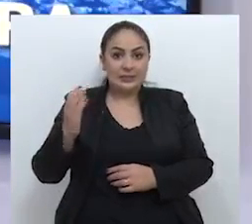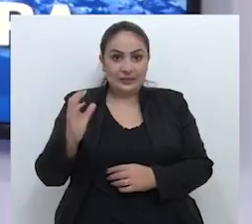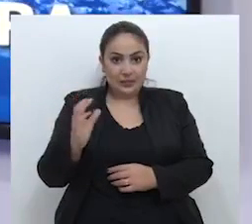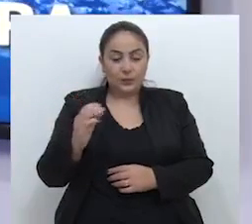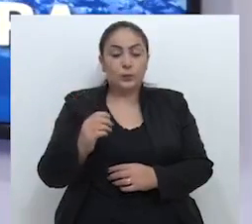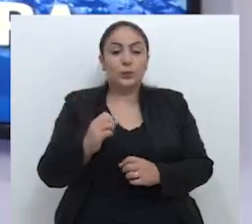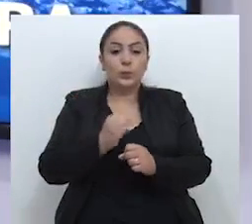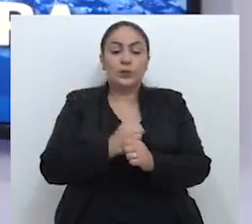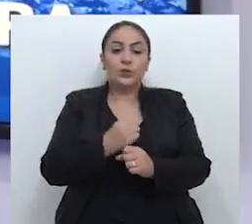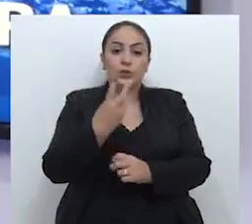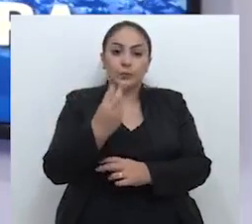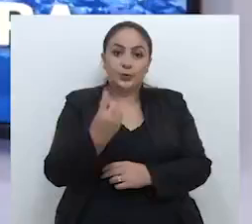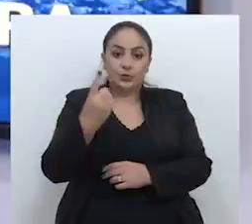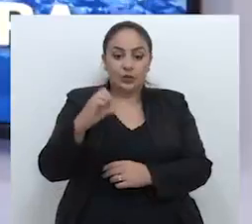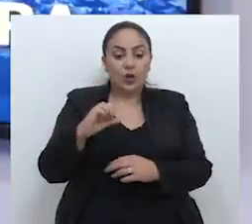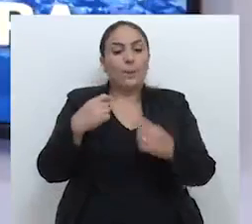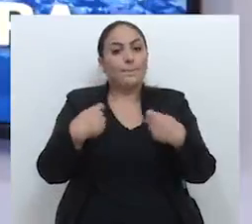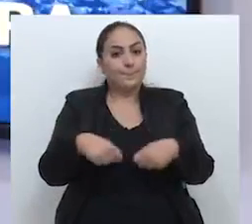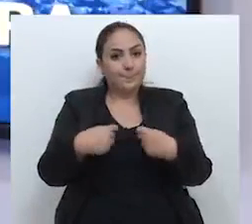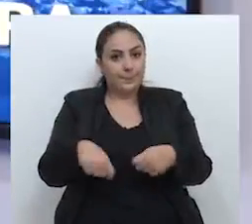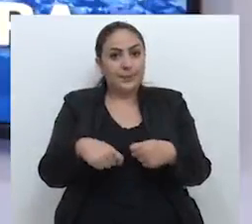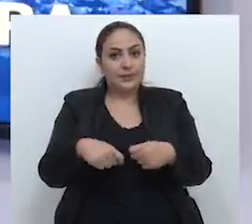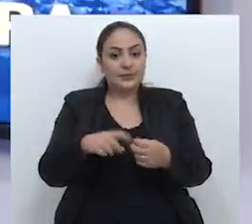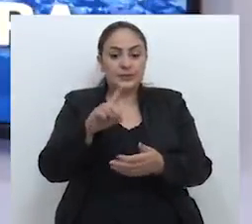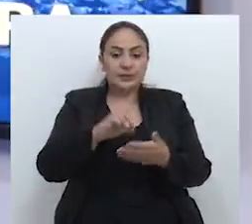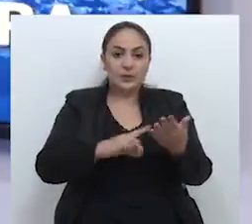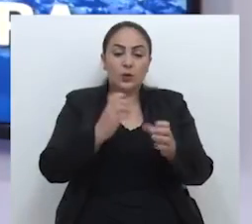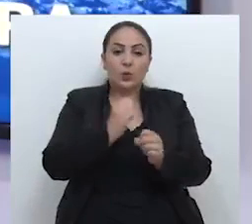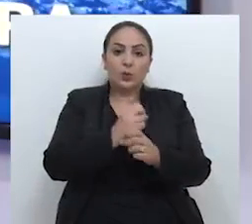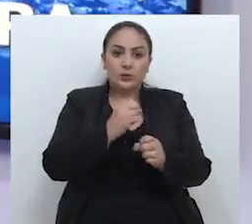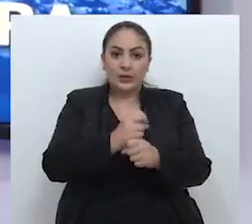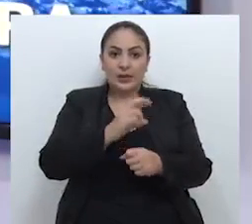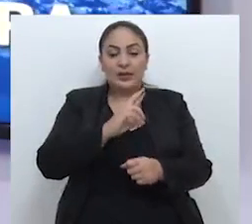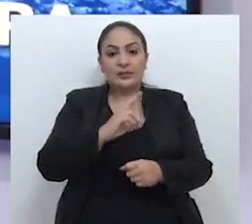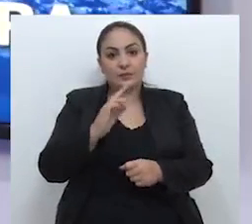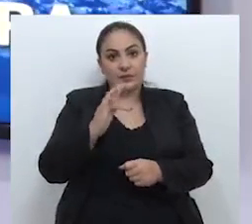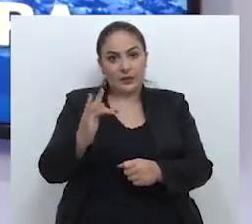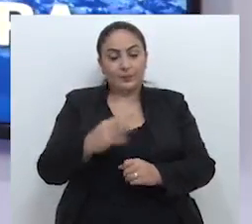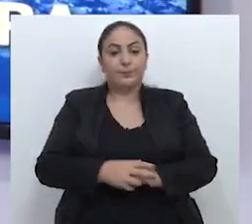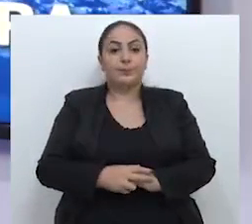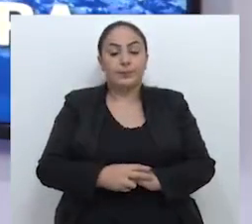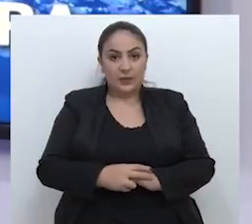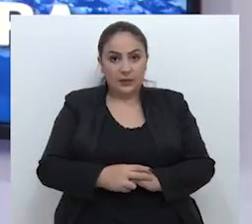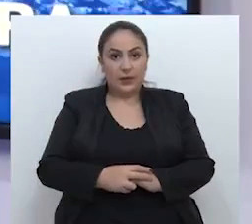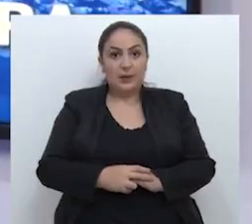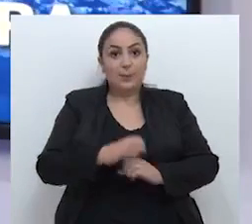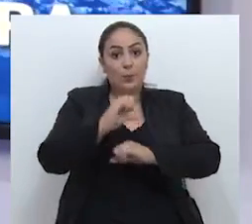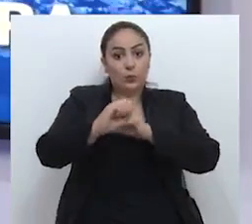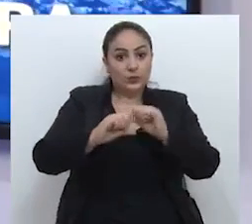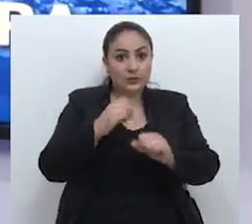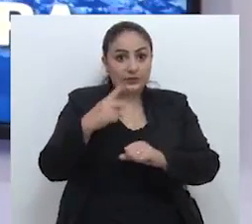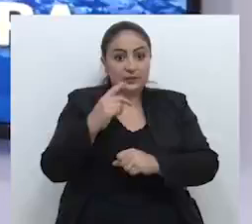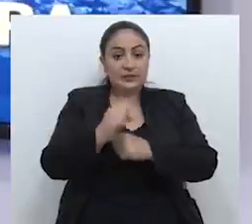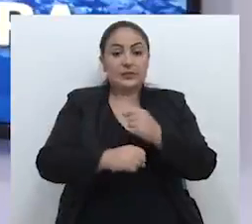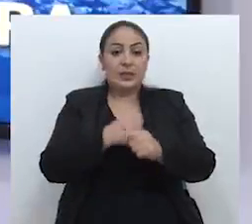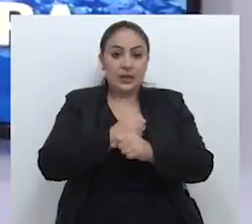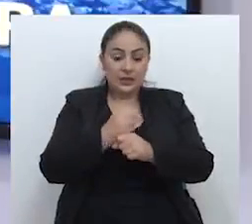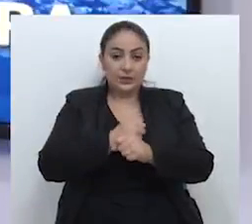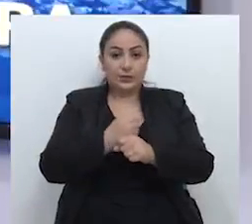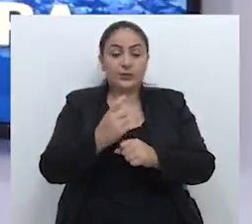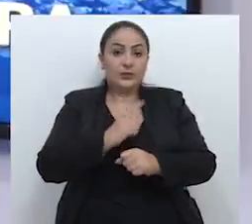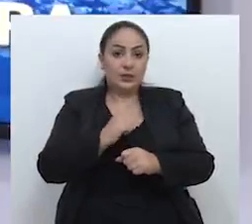28.559,70 em 2019 precisa prestar contas à Receita Federal. A maior mudança deste ano,